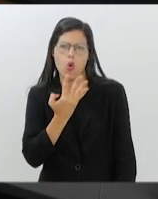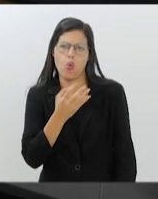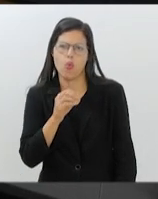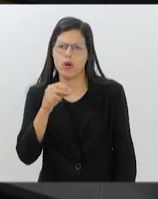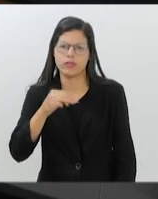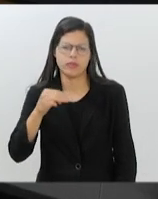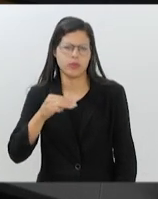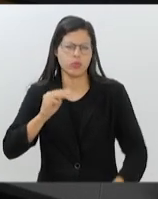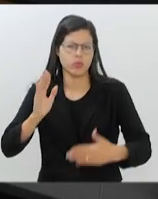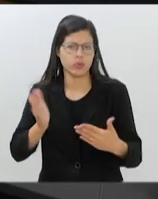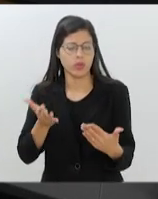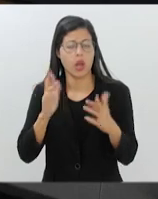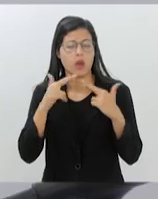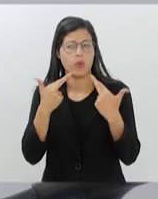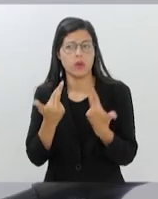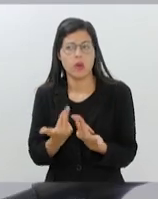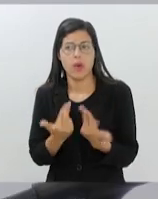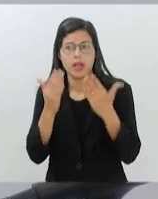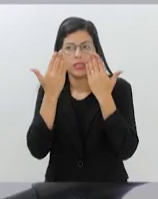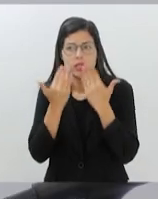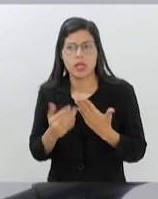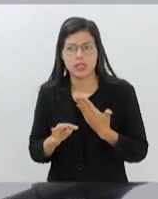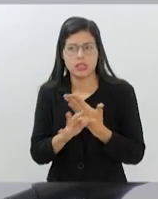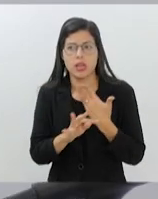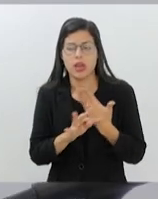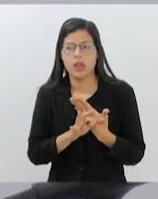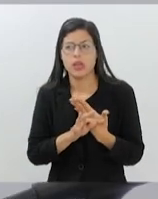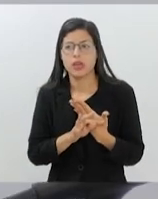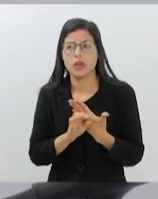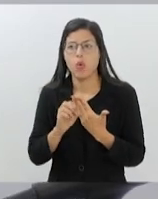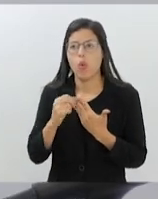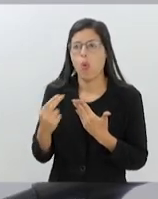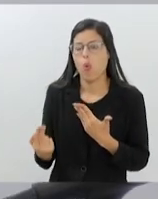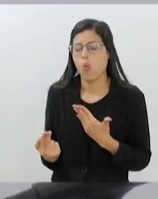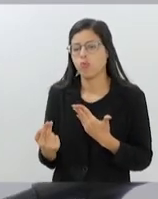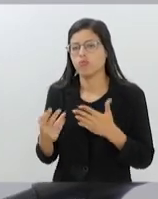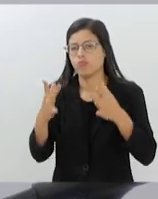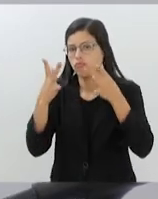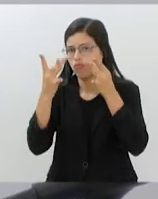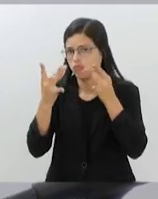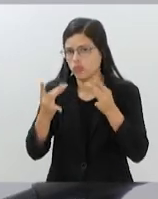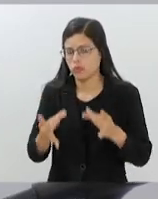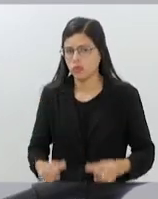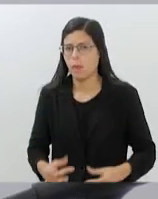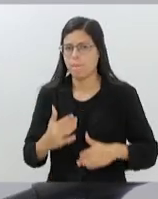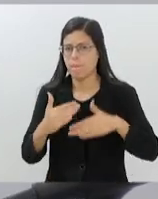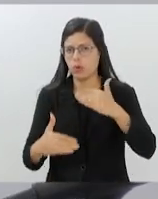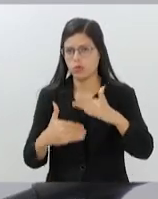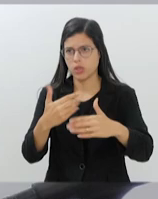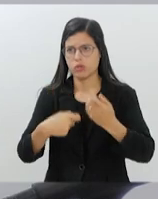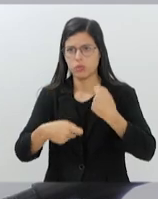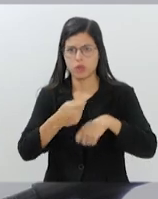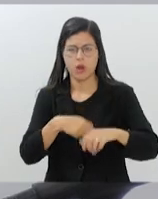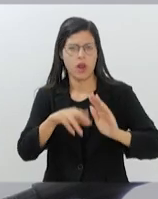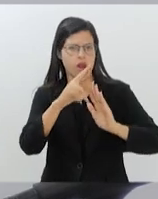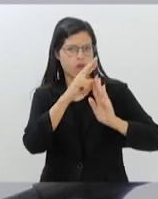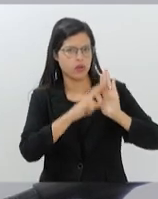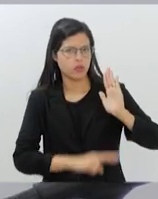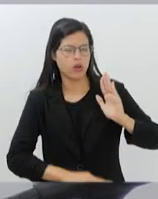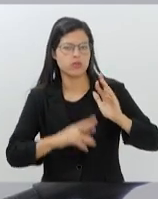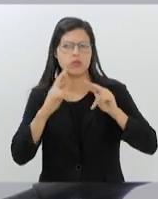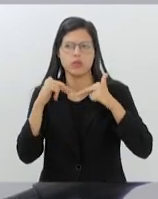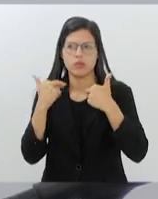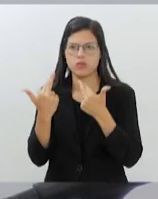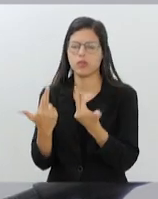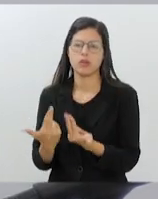análise de processo técnico ou ela é descrita num processo administrativo com relatórios dessas reuniões com parecer